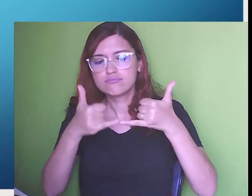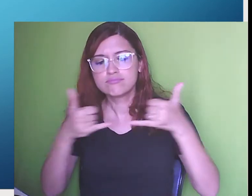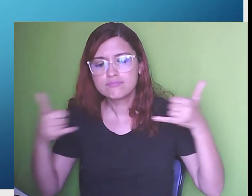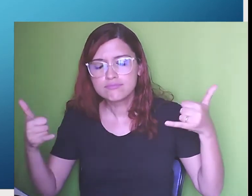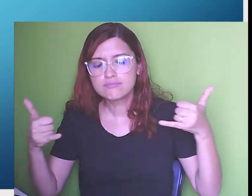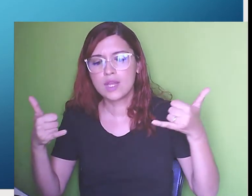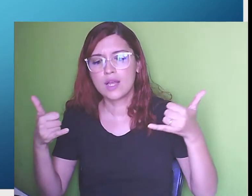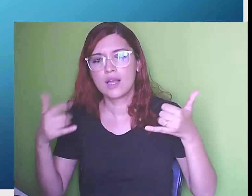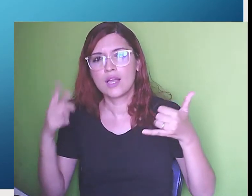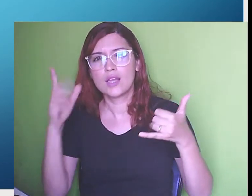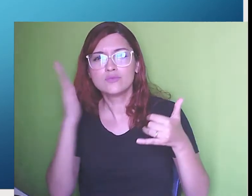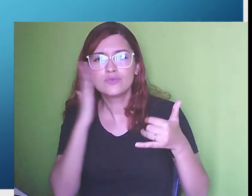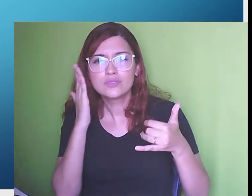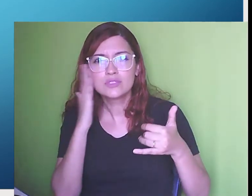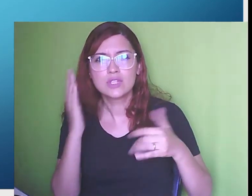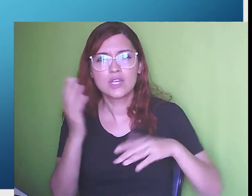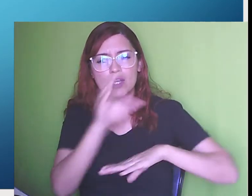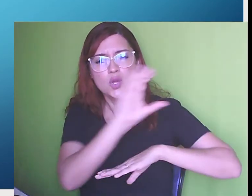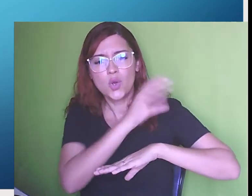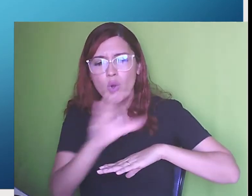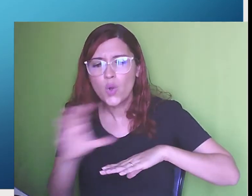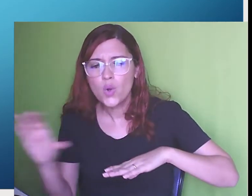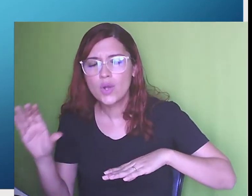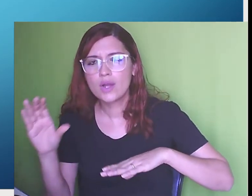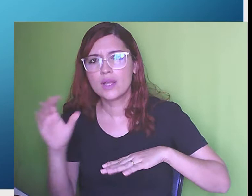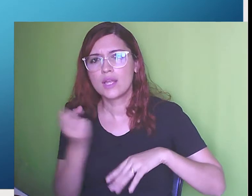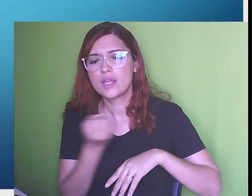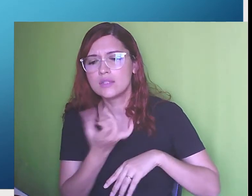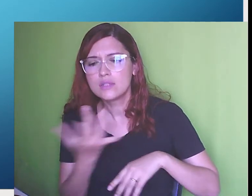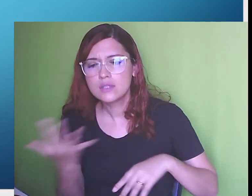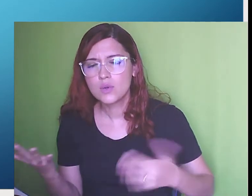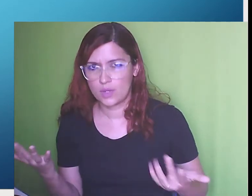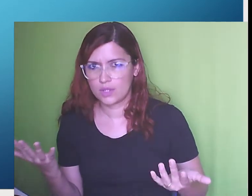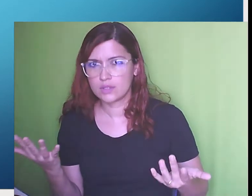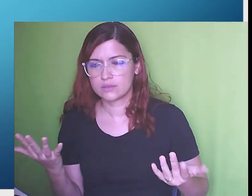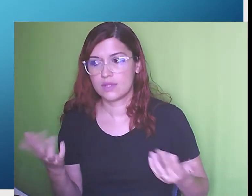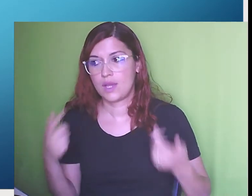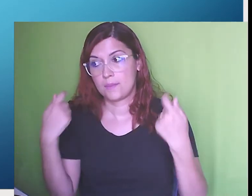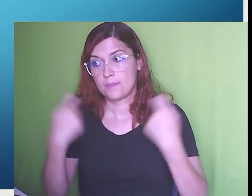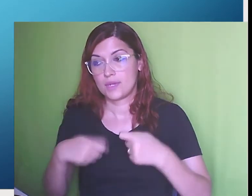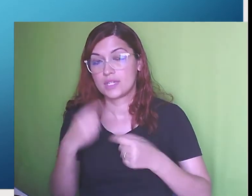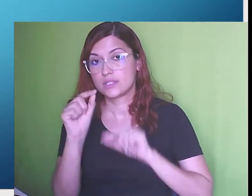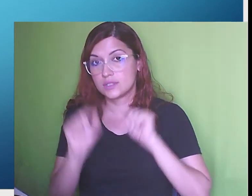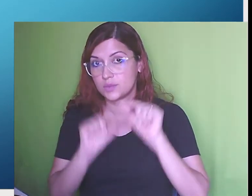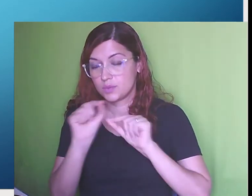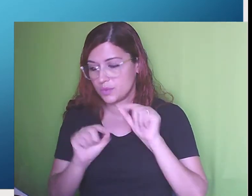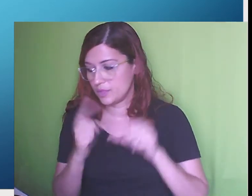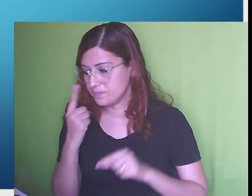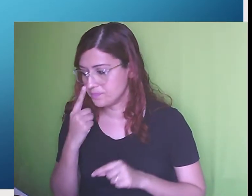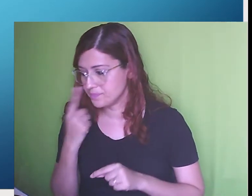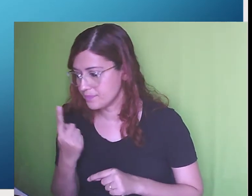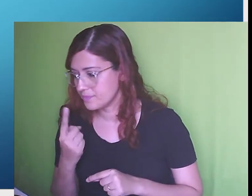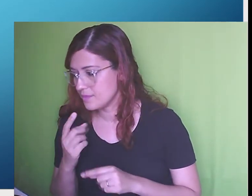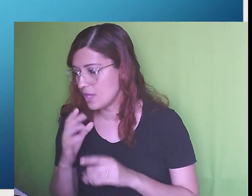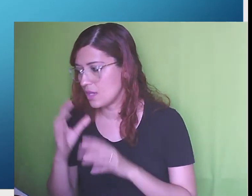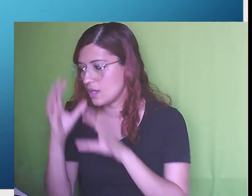Então, eu quero escolher um condutor que vai depender da corrente que eu vou usar.